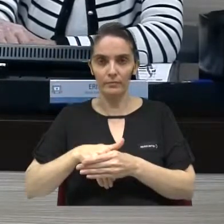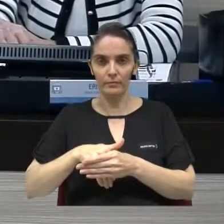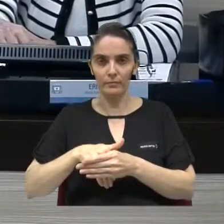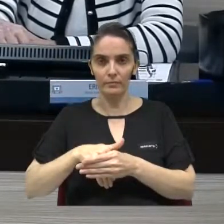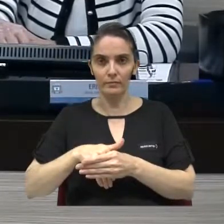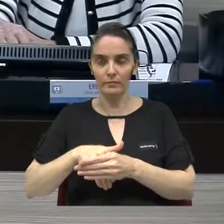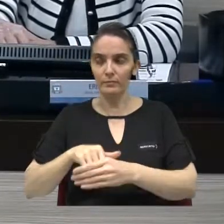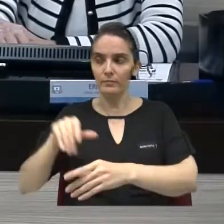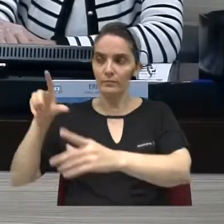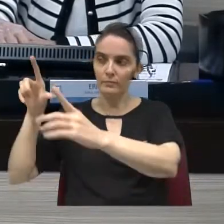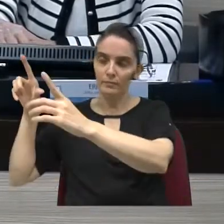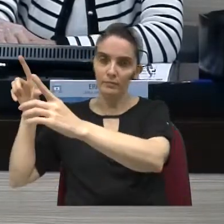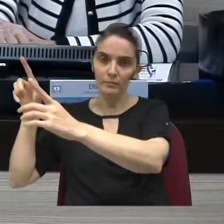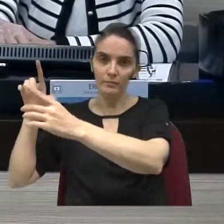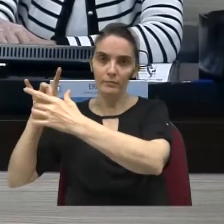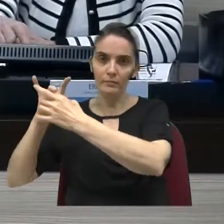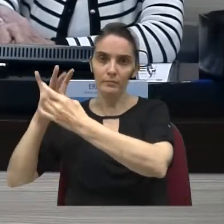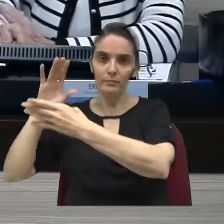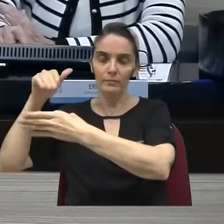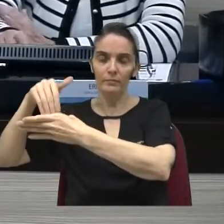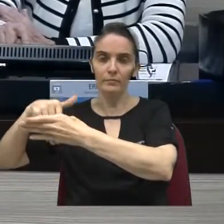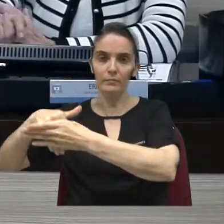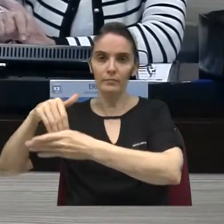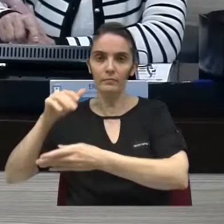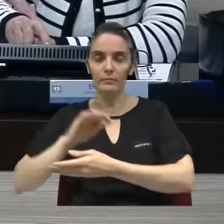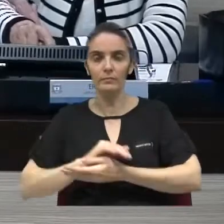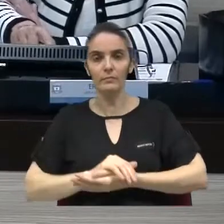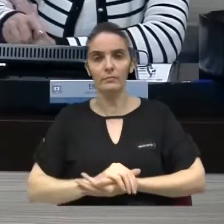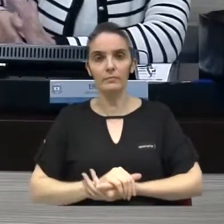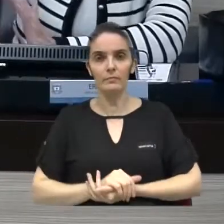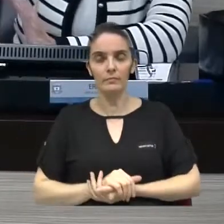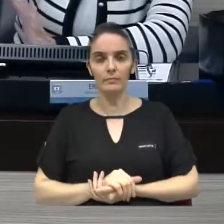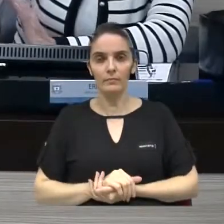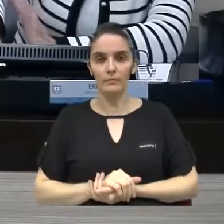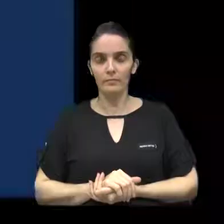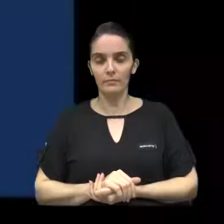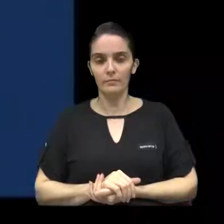o painel de votação está aberto, senhores vereadores.